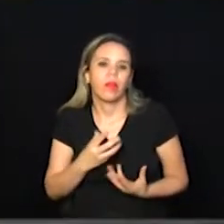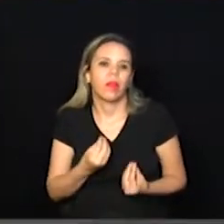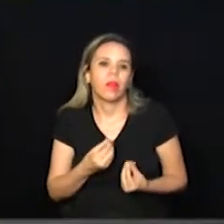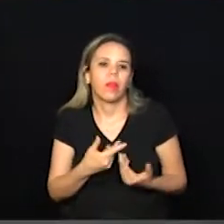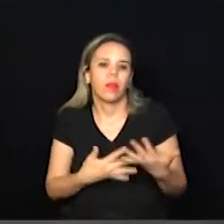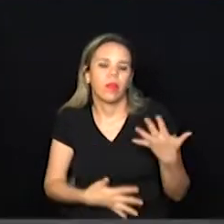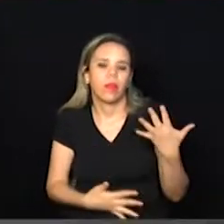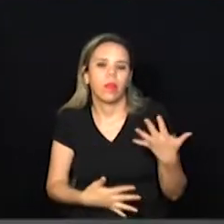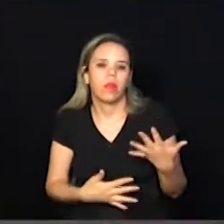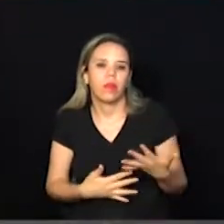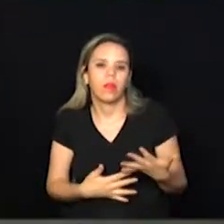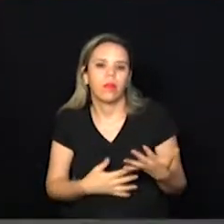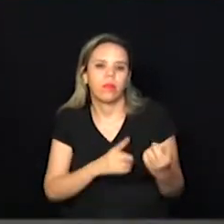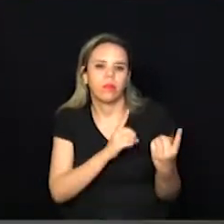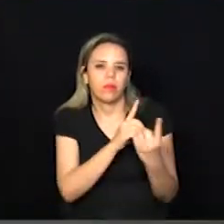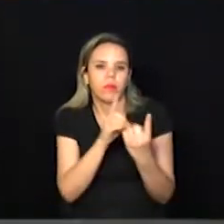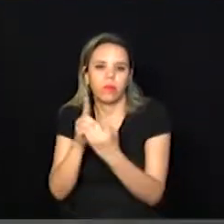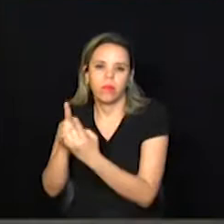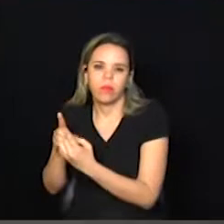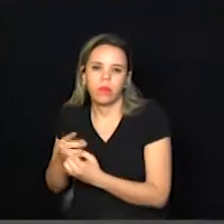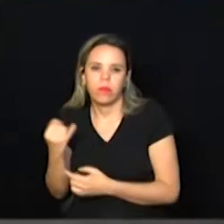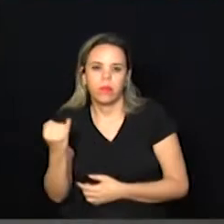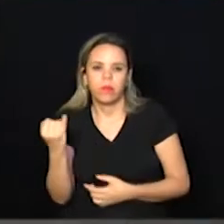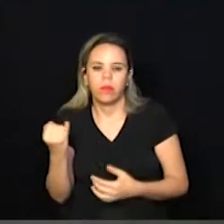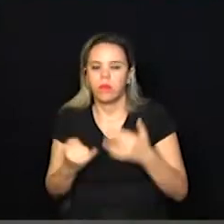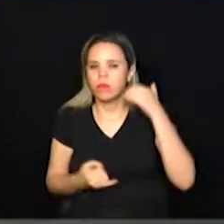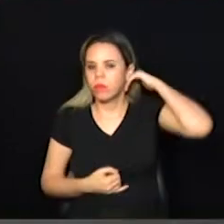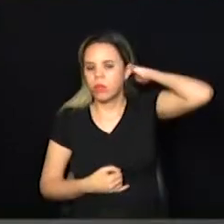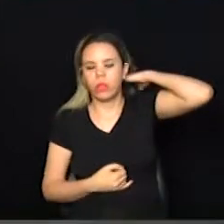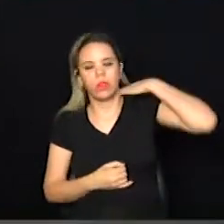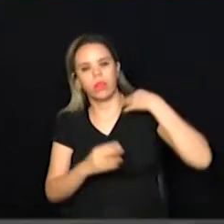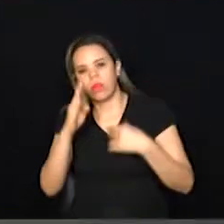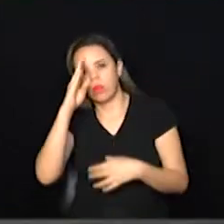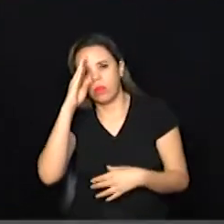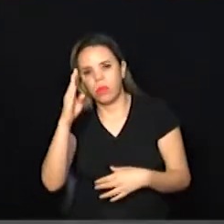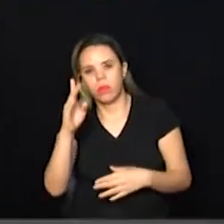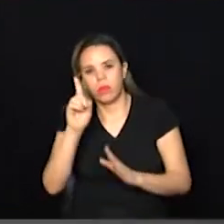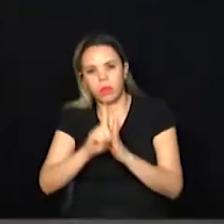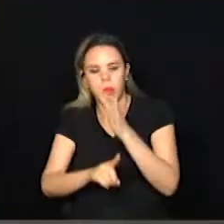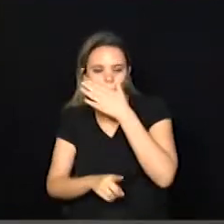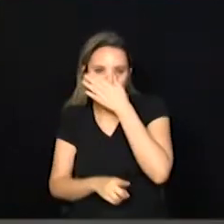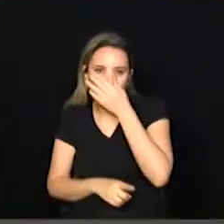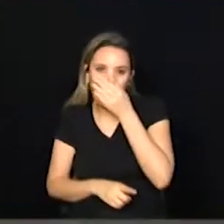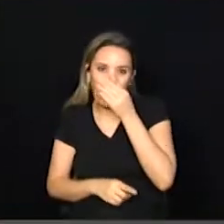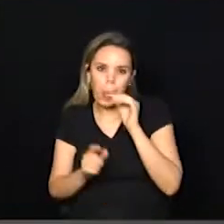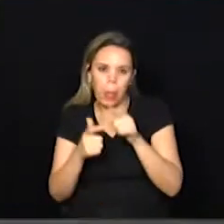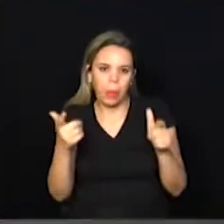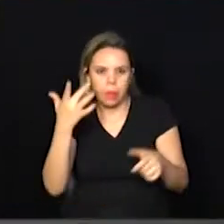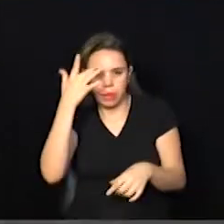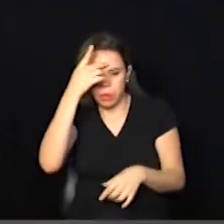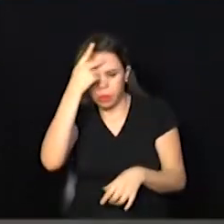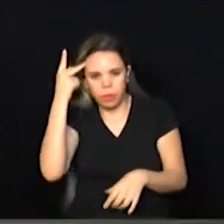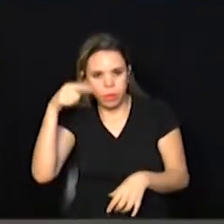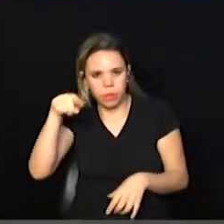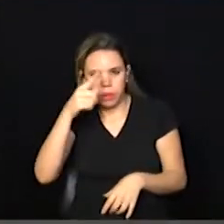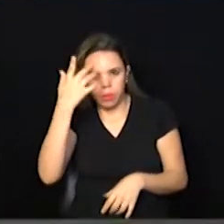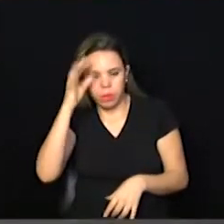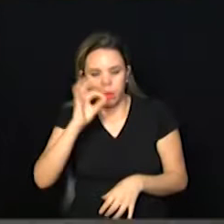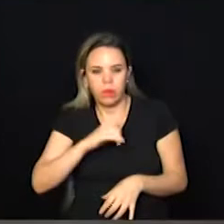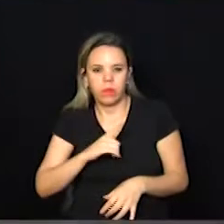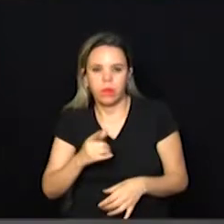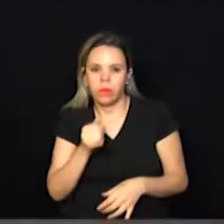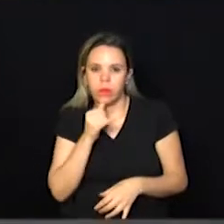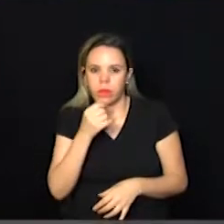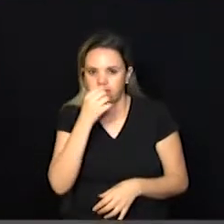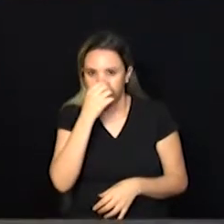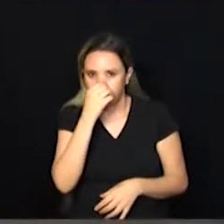coisa, muito serviço importante e fundamental para a garantia de direito, mas que a maioria das pessoas não sabem que existe. Por exemplo,